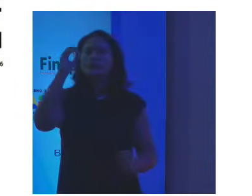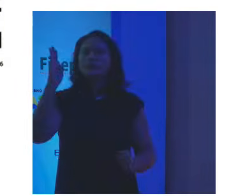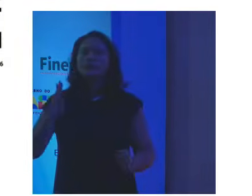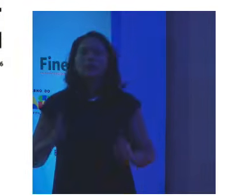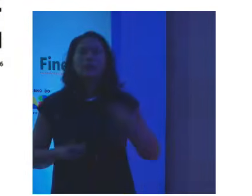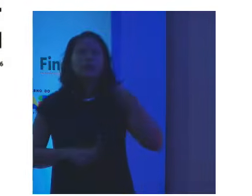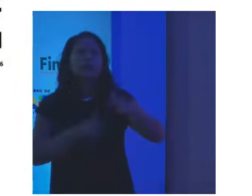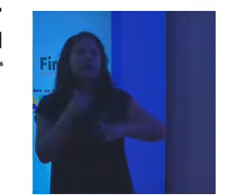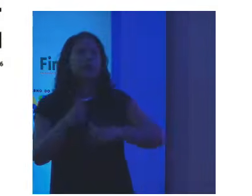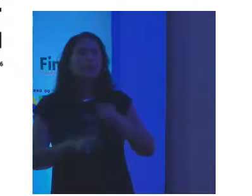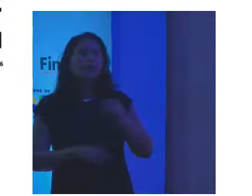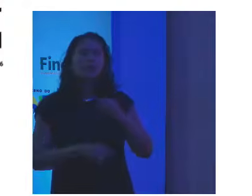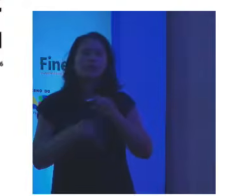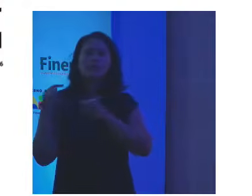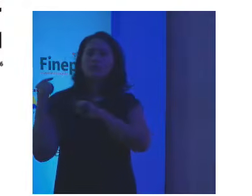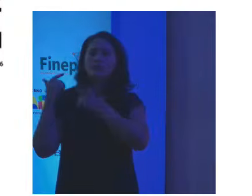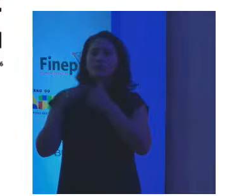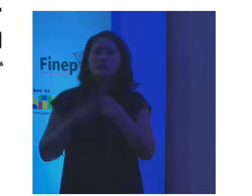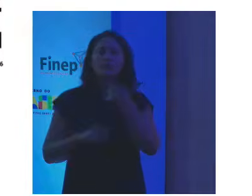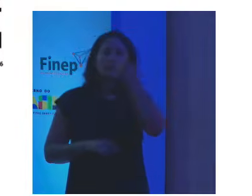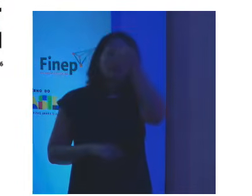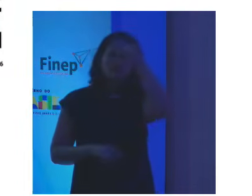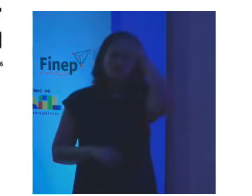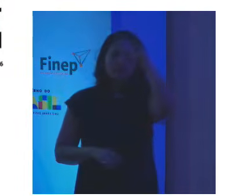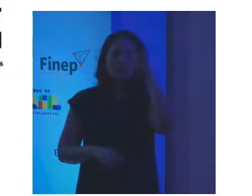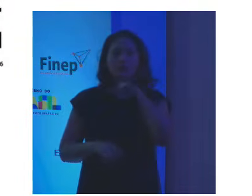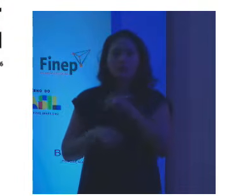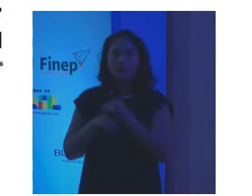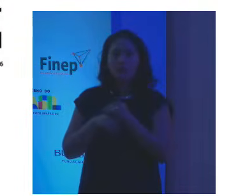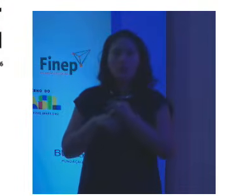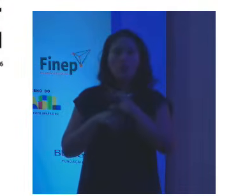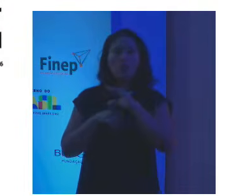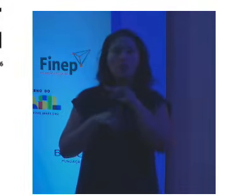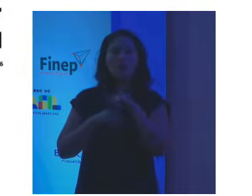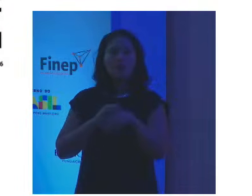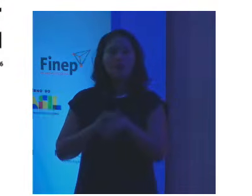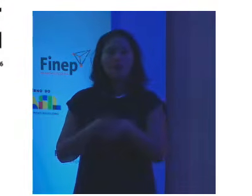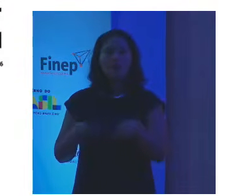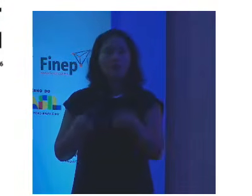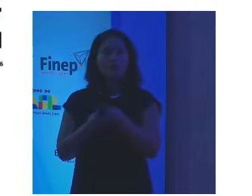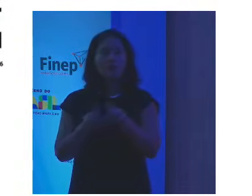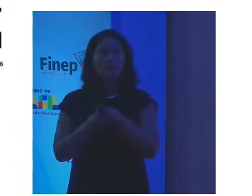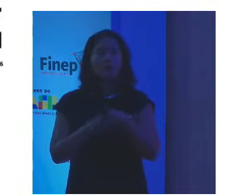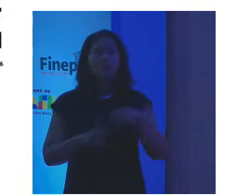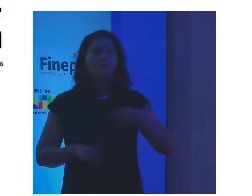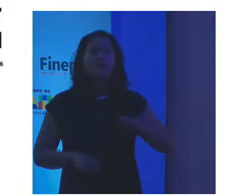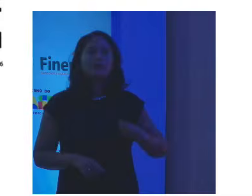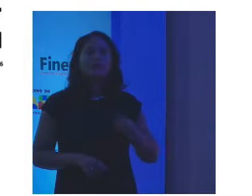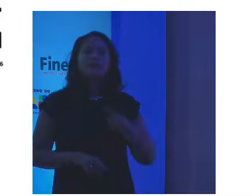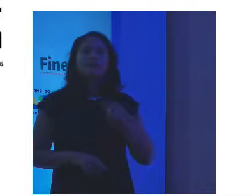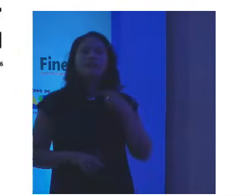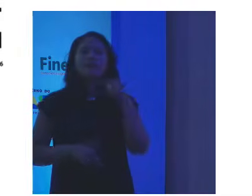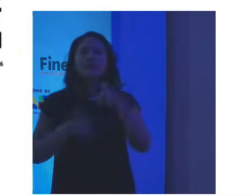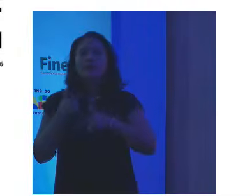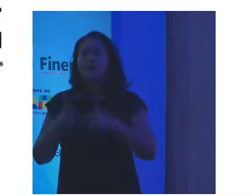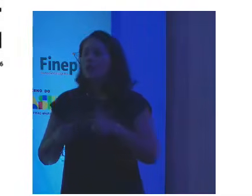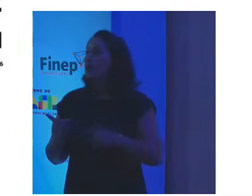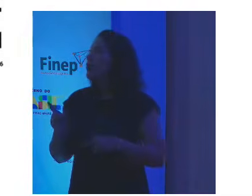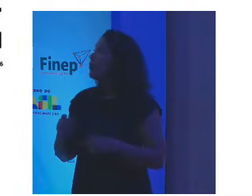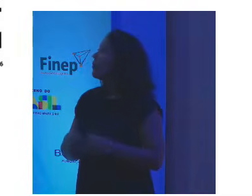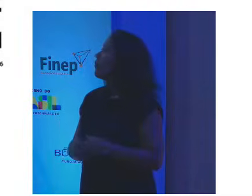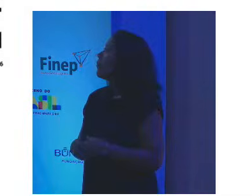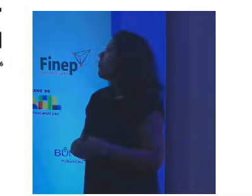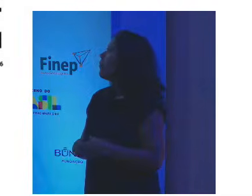conhecimento tradicional e a ciência dentro do management do oceano. A Lelê trabalhando com